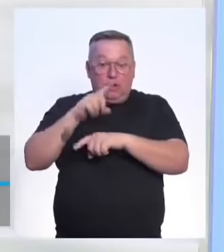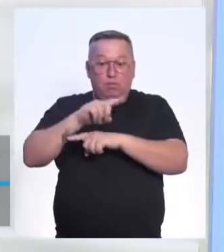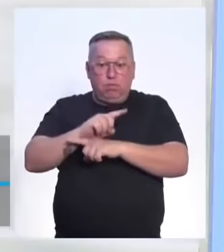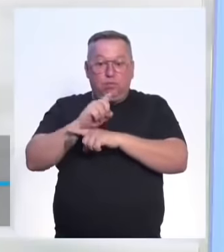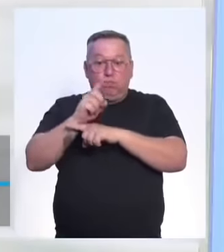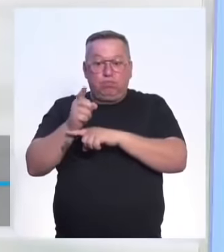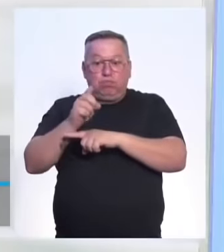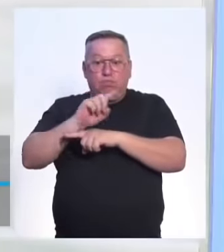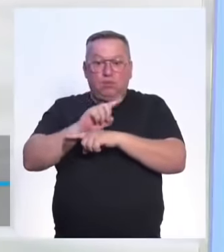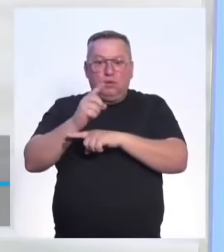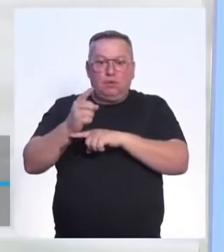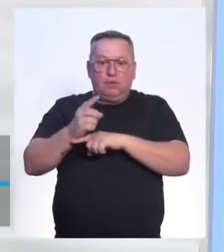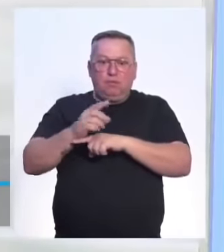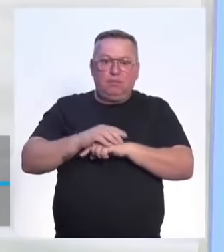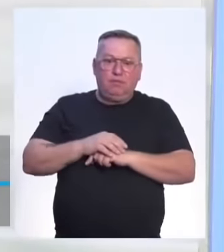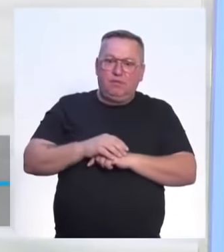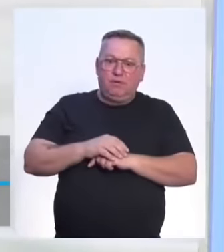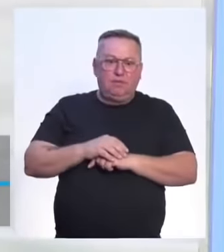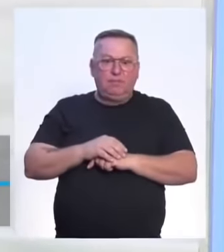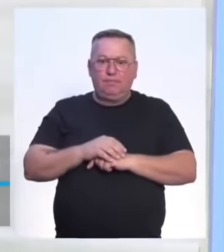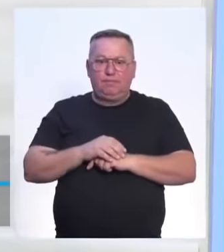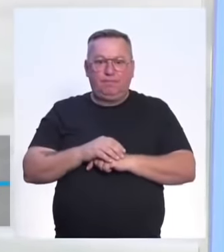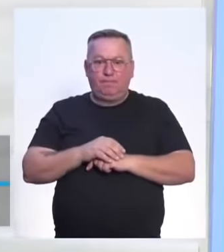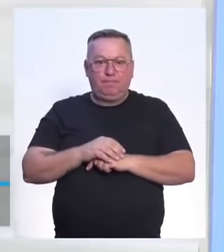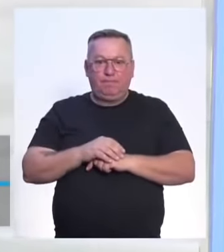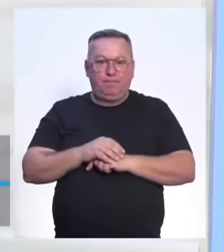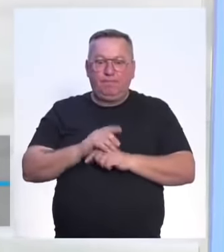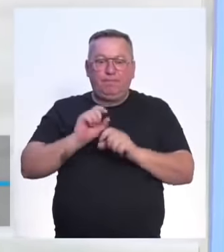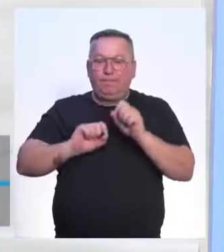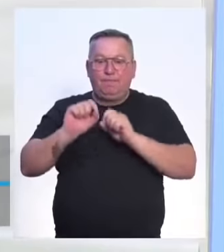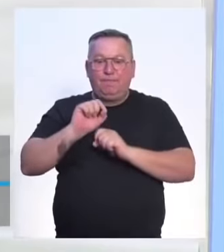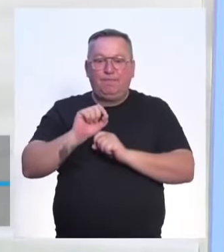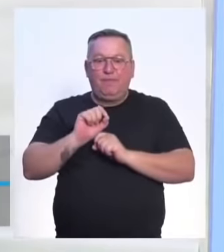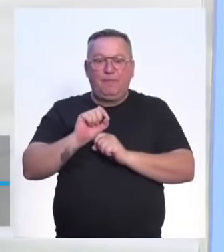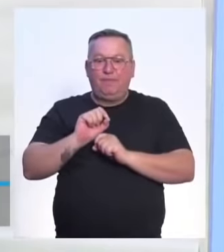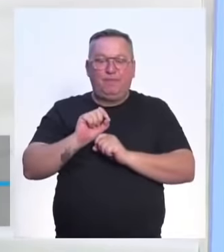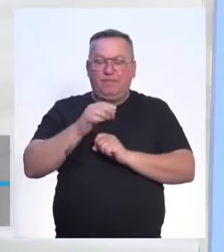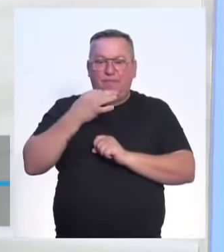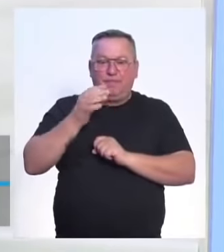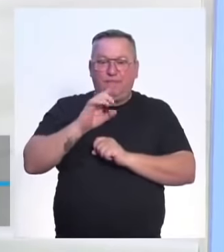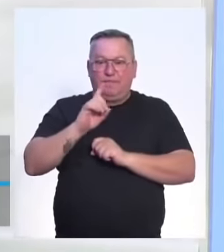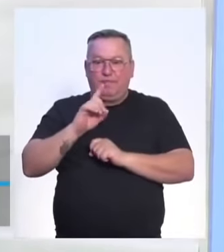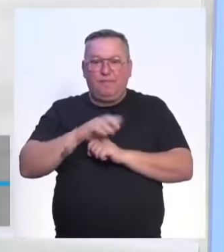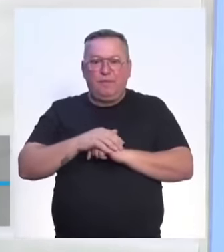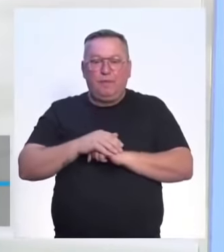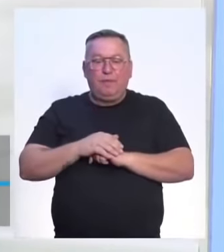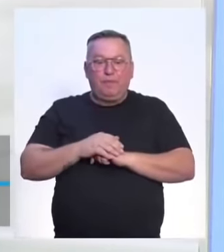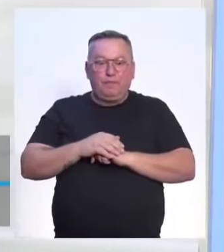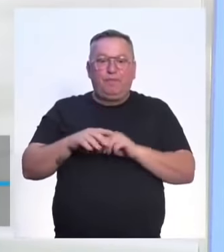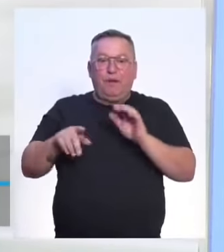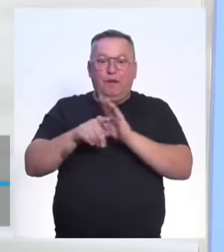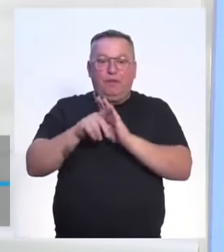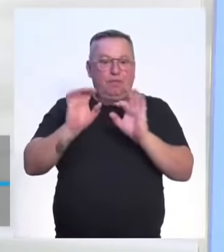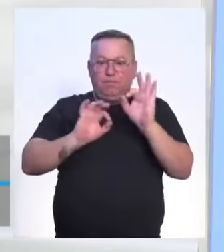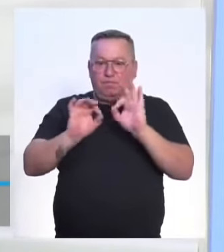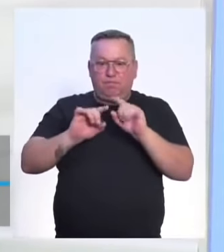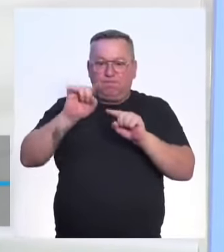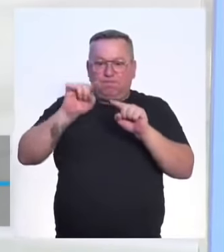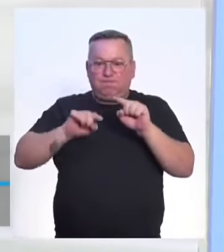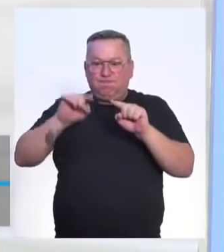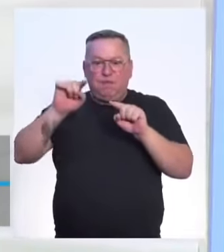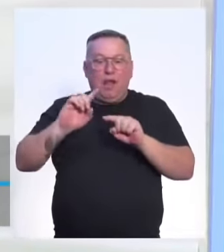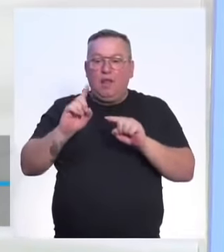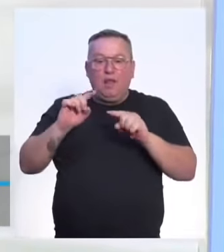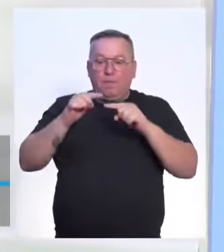aqueles equalizadores de som? Acho que não. Não. Esse eu acho que não. Não. Aquelas, esse se for, aquelas não barrinhas sei. Que sobem, sei lá. Acho